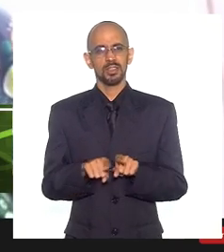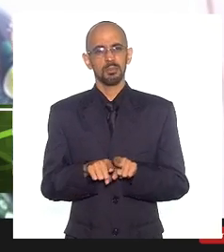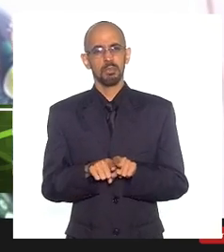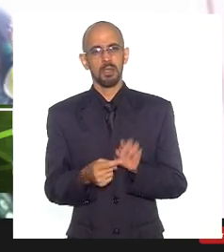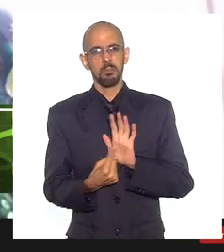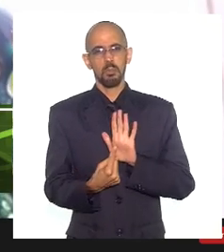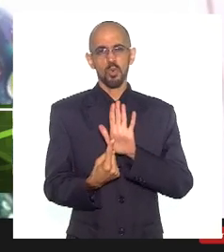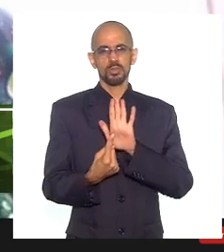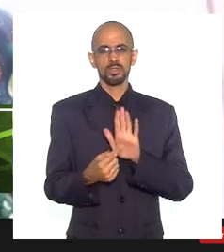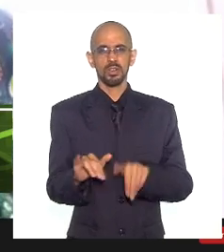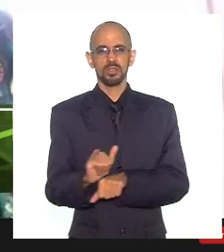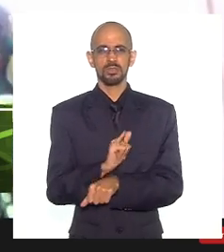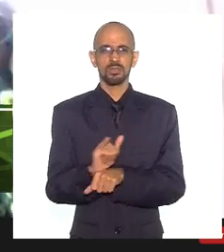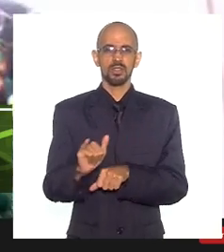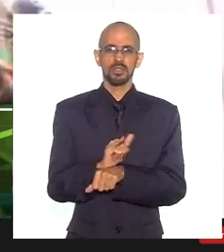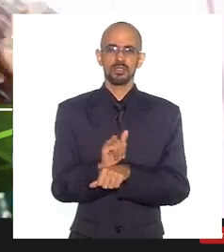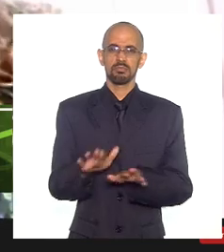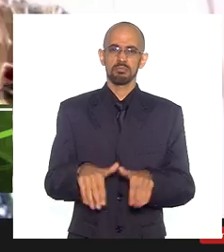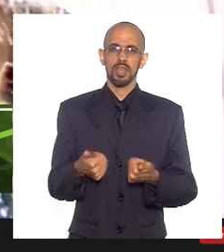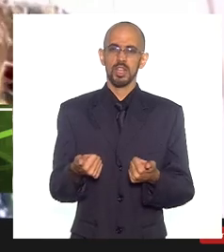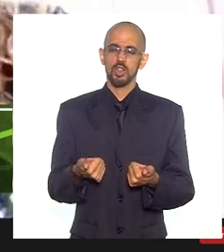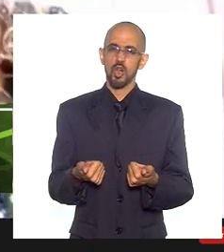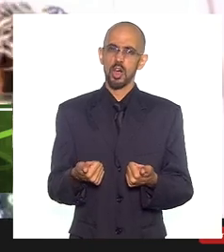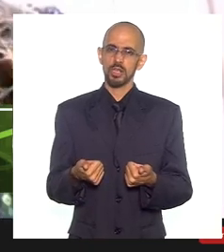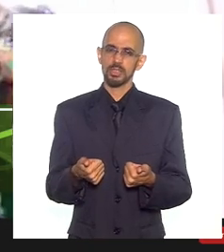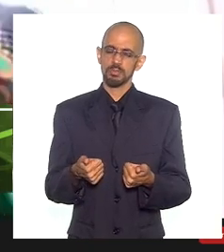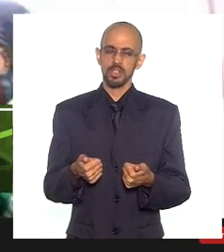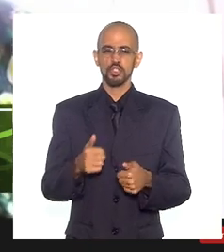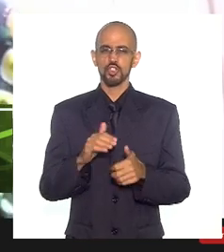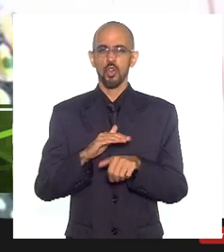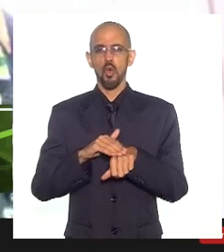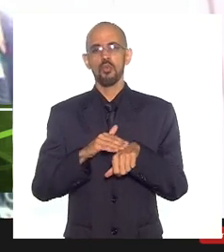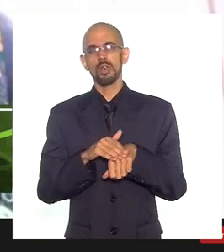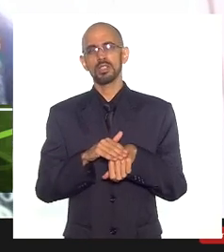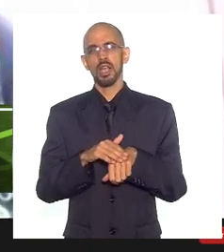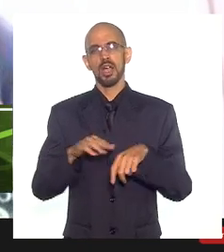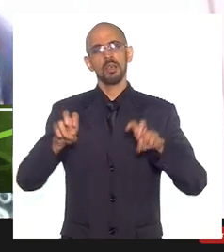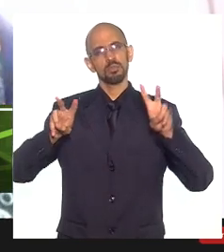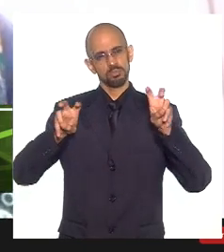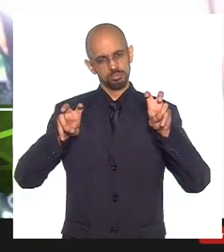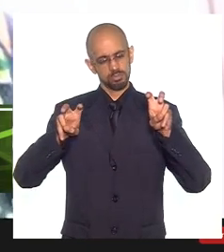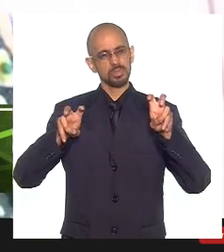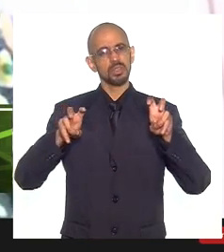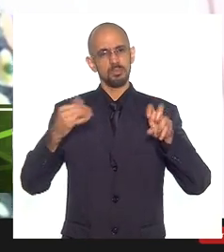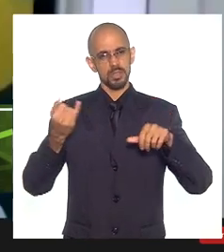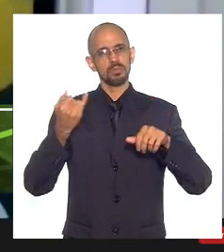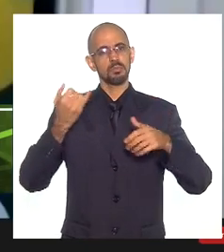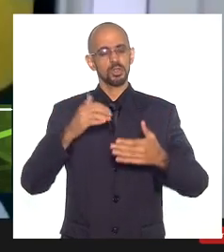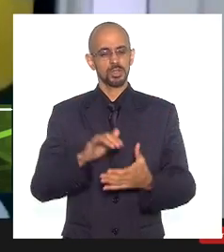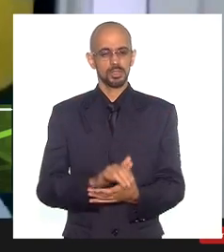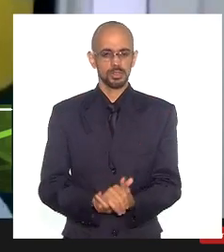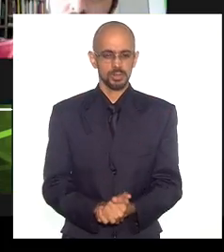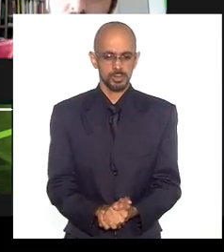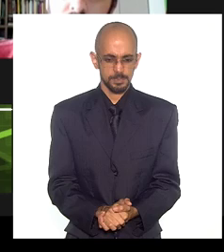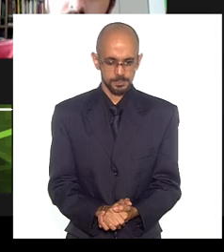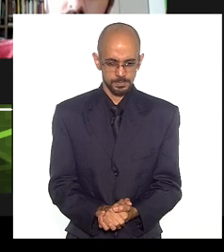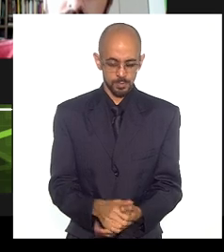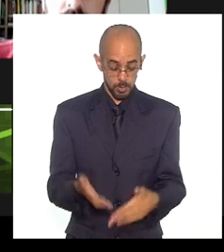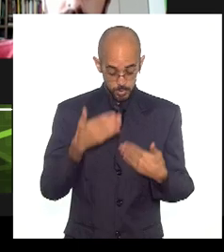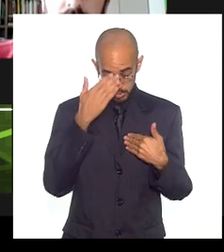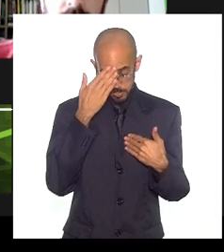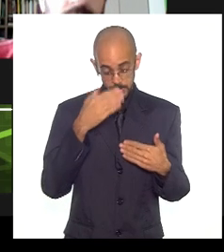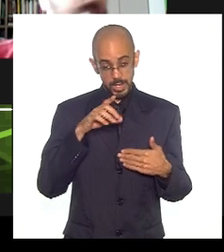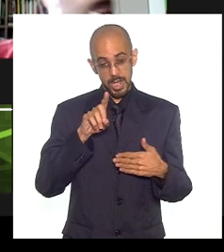estratégias para lidar com temas tão caros e tão sensíveis à nossa universidade. Obrigado, deputada Dani Monteiro.